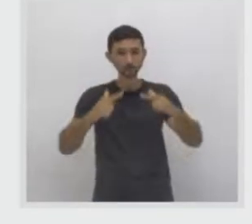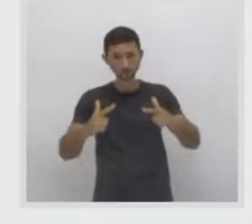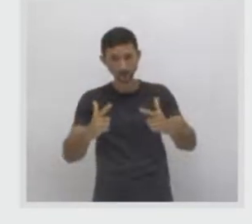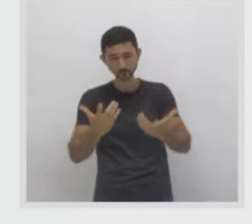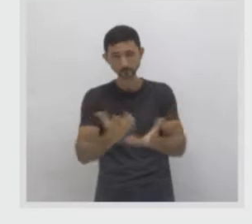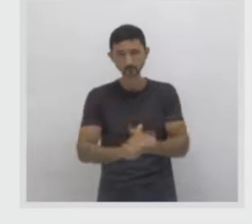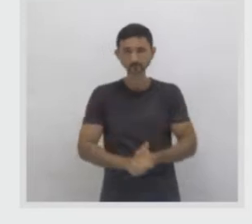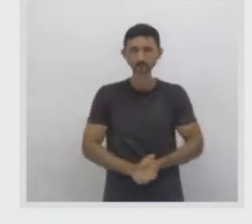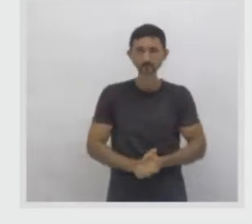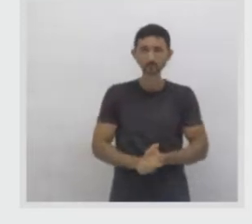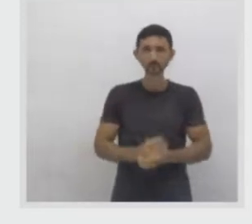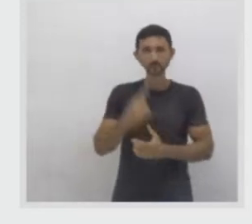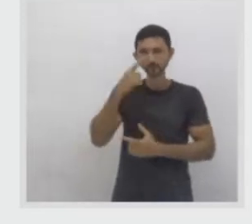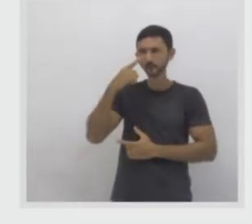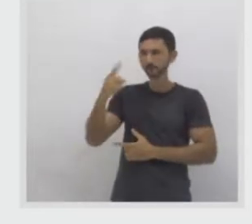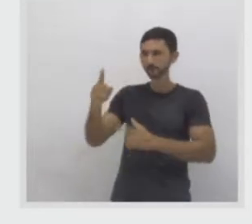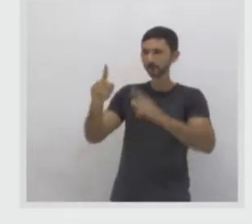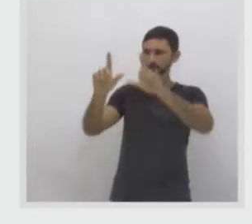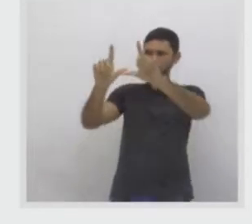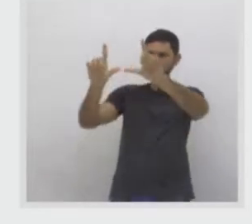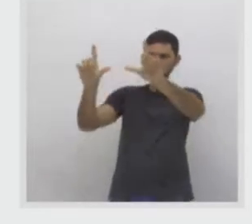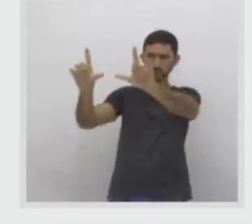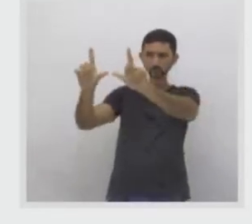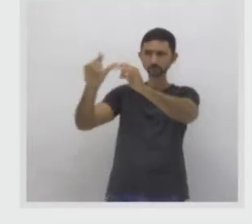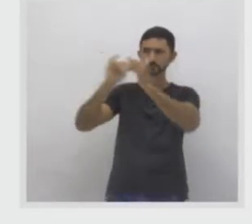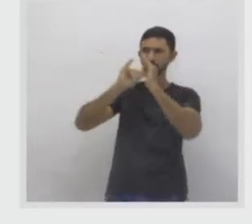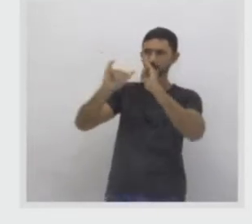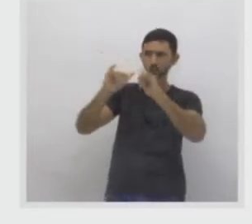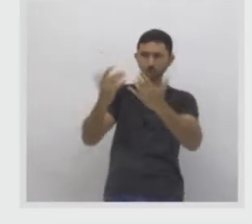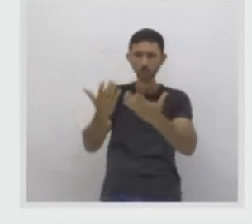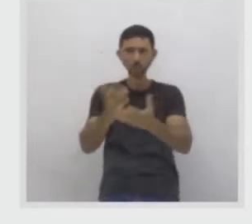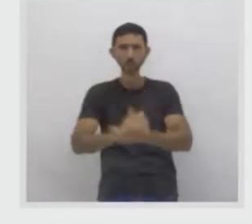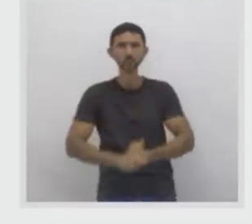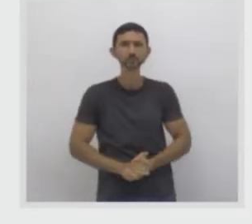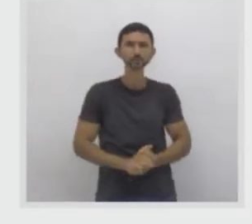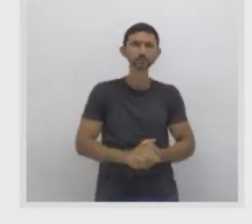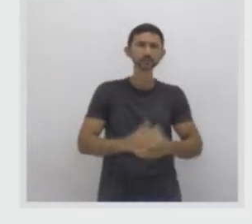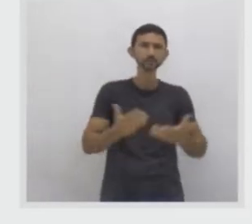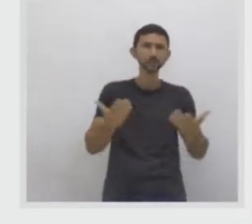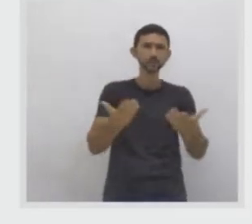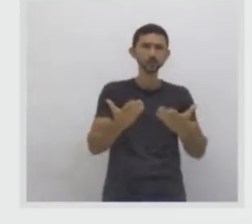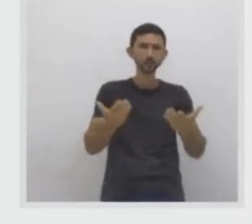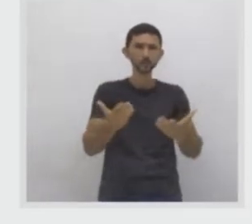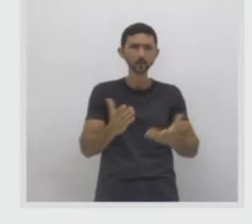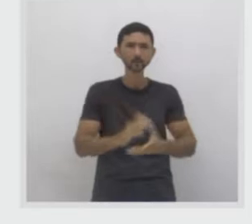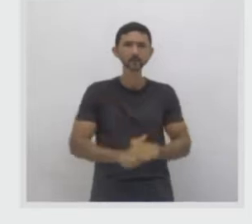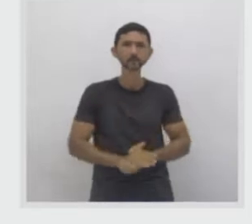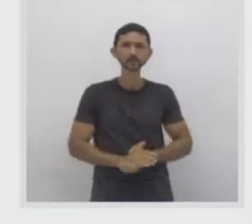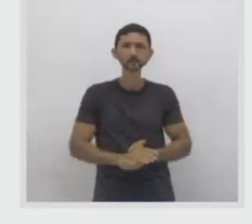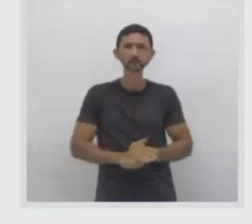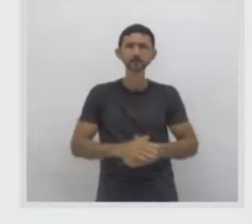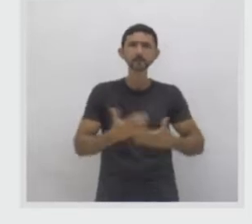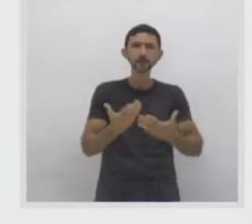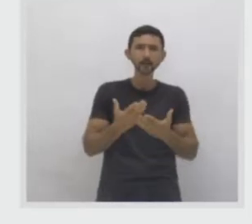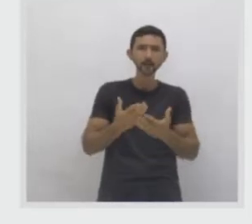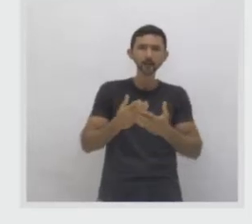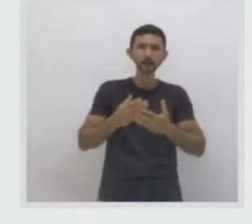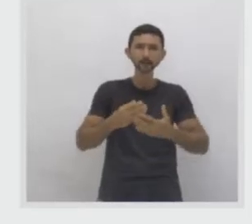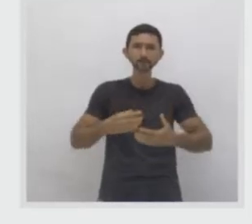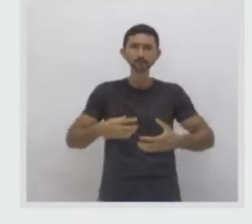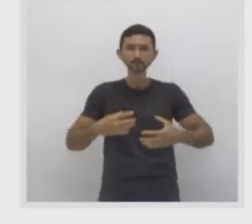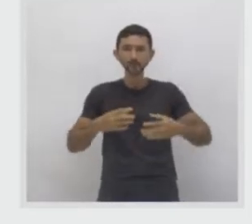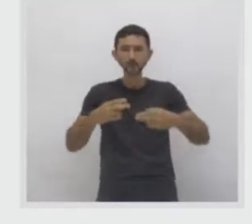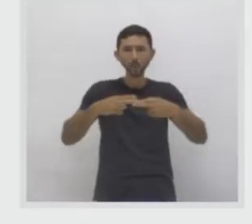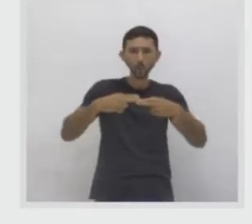Quando nós vemos um anúncio, uma propaganda, que neste caso é para diminuir o uso